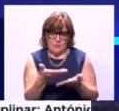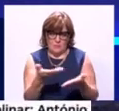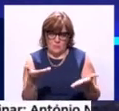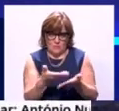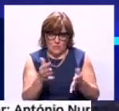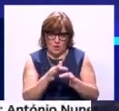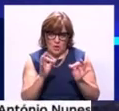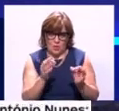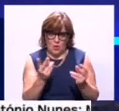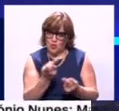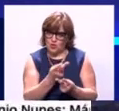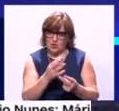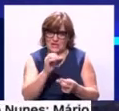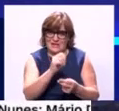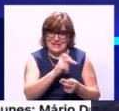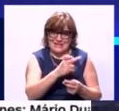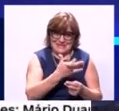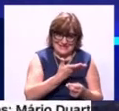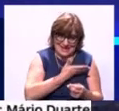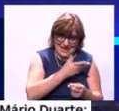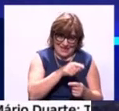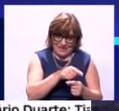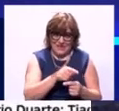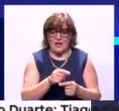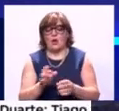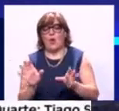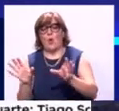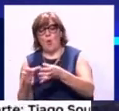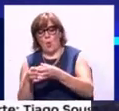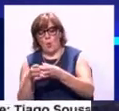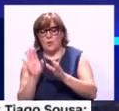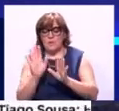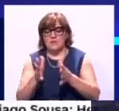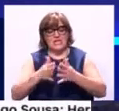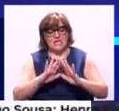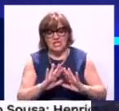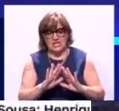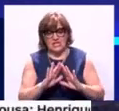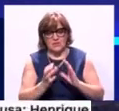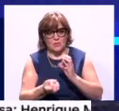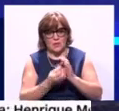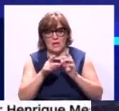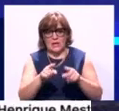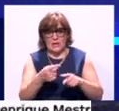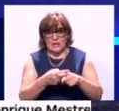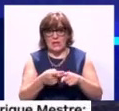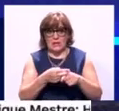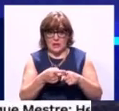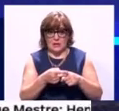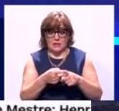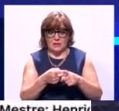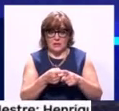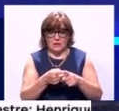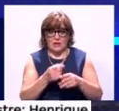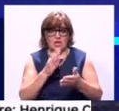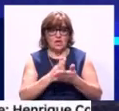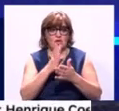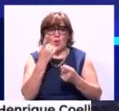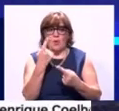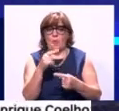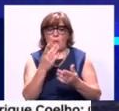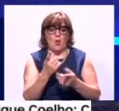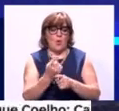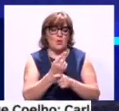interação entre os dois. Têm os dois criar estratégias, porque aqui o que interessa é somente uma